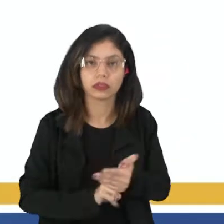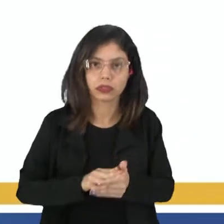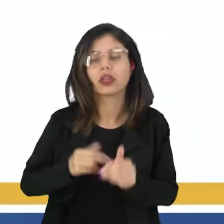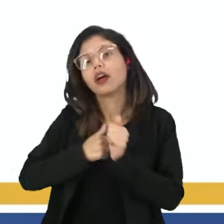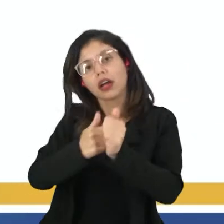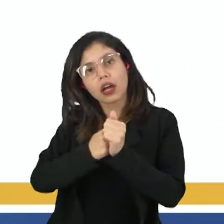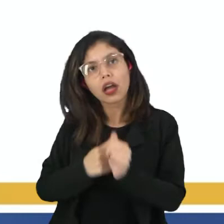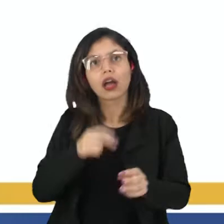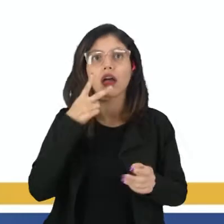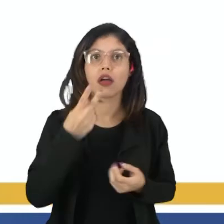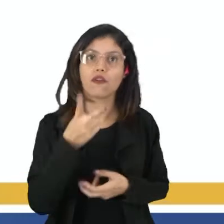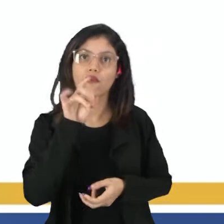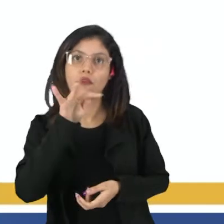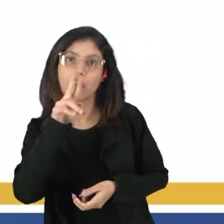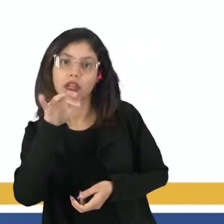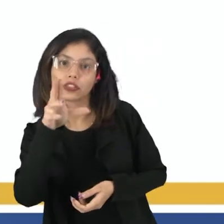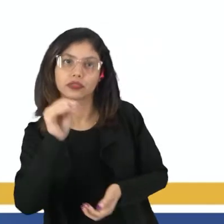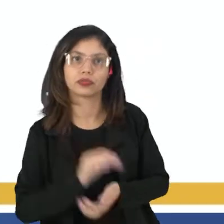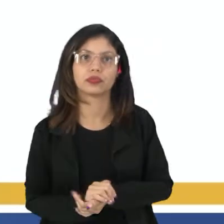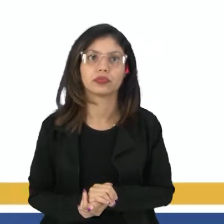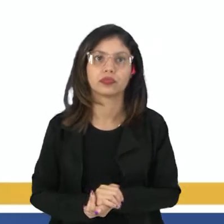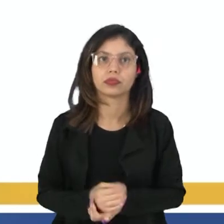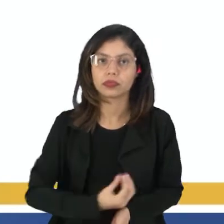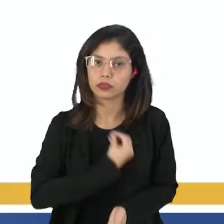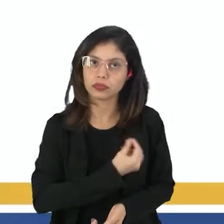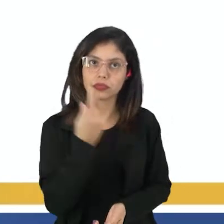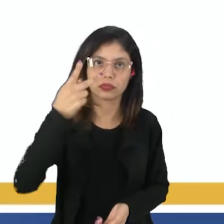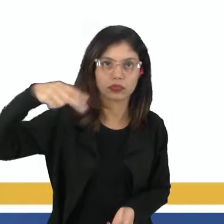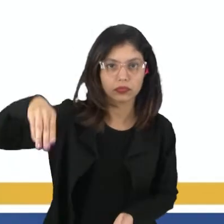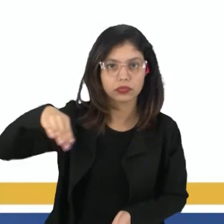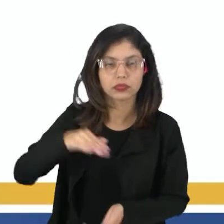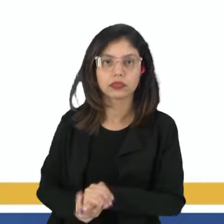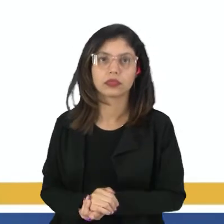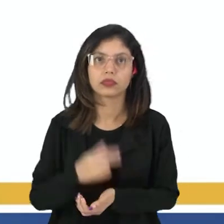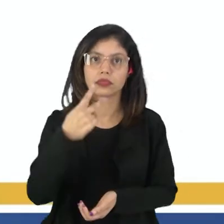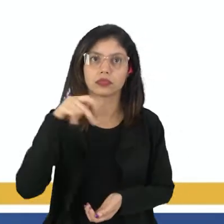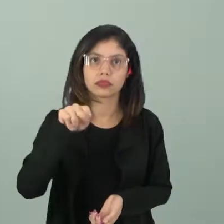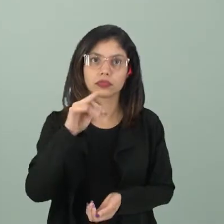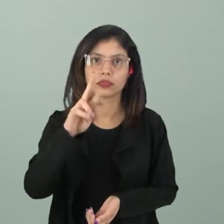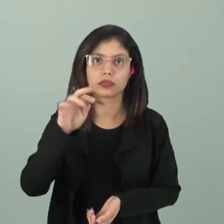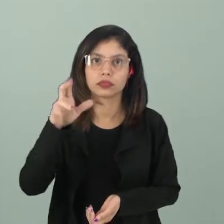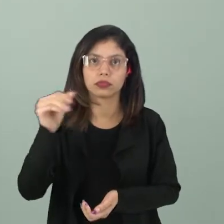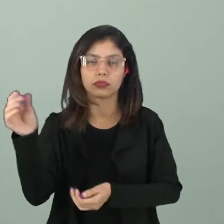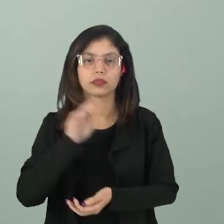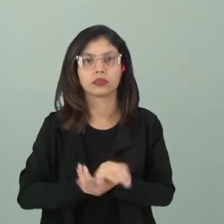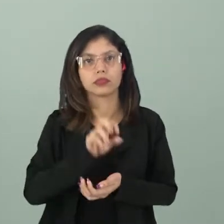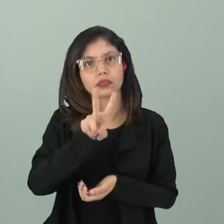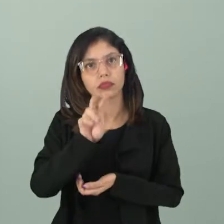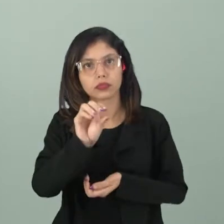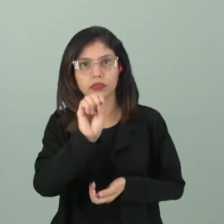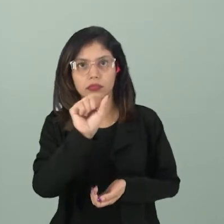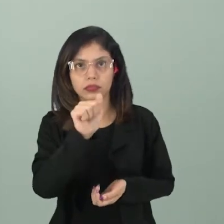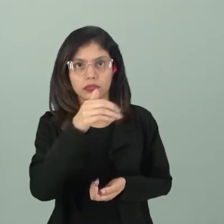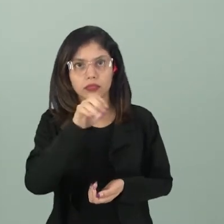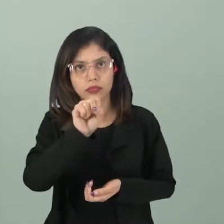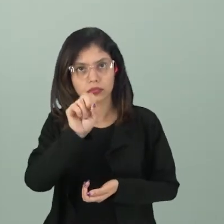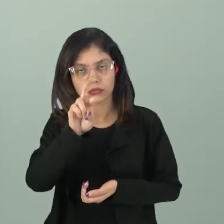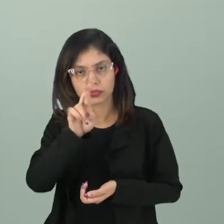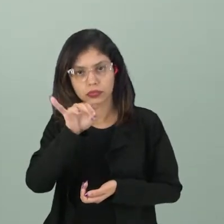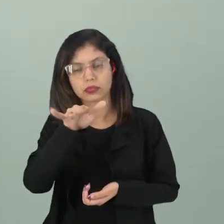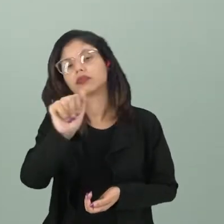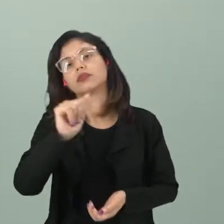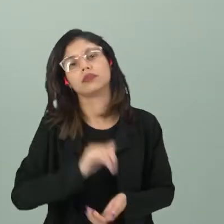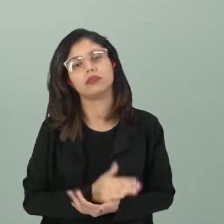vem acompanhado de um vocativo, tá? Com a presença de um pronome de tratamento, que a gente pode perceber na carta de